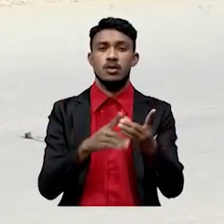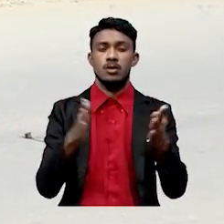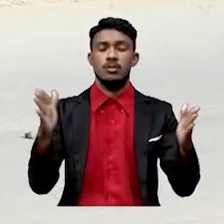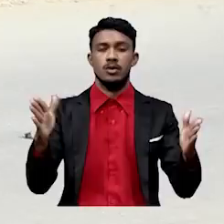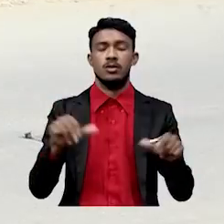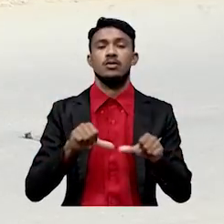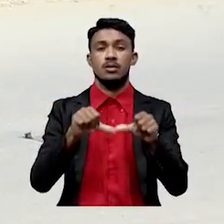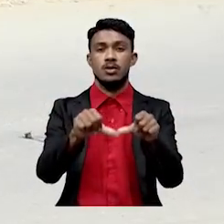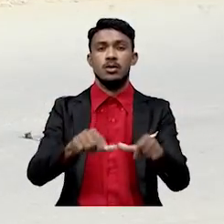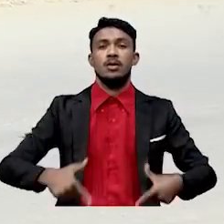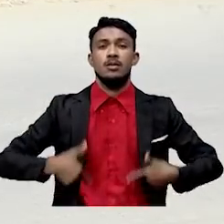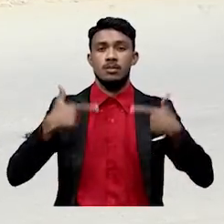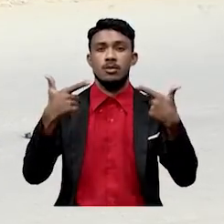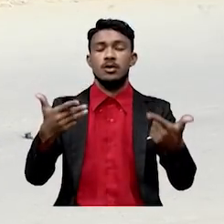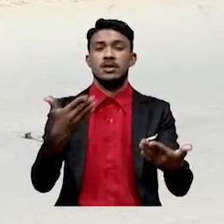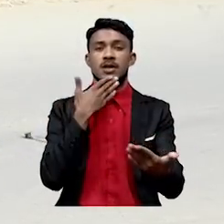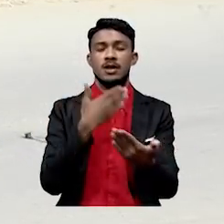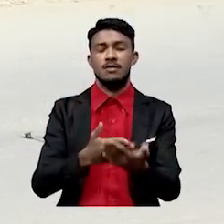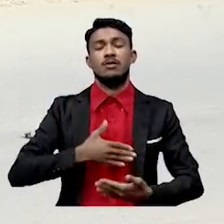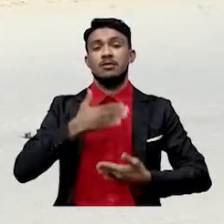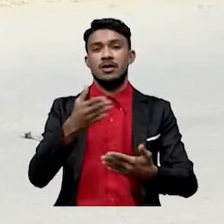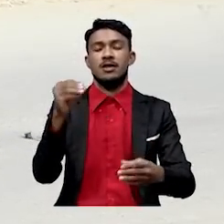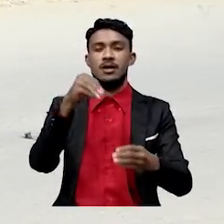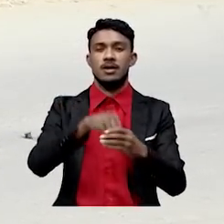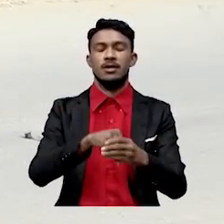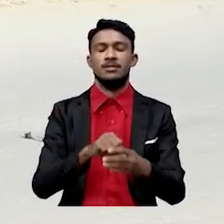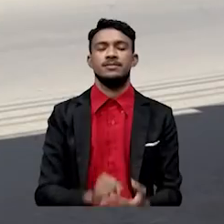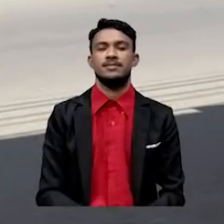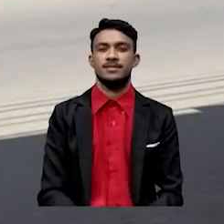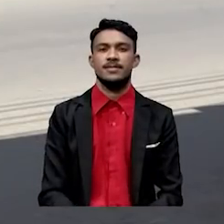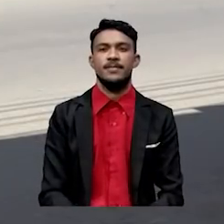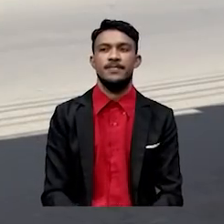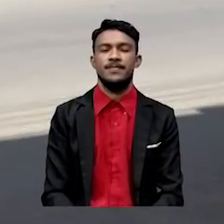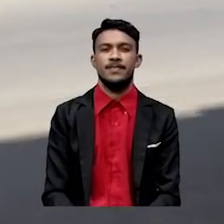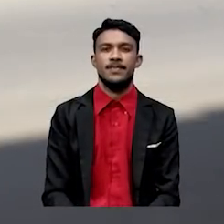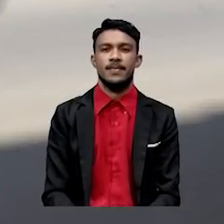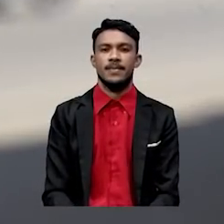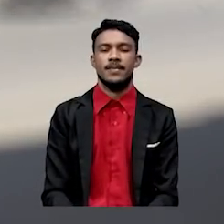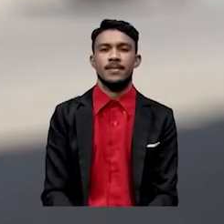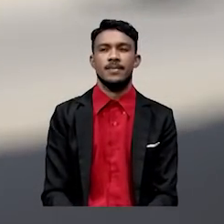continua moris ia miseria nyalarang. Ekipa kobertura, GMN.